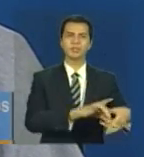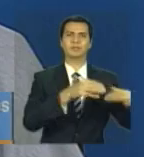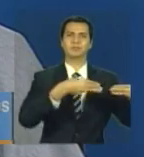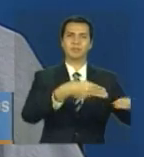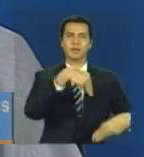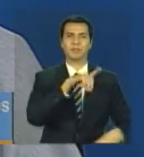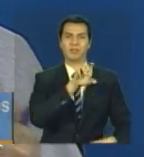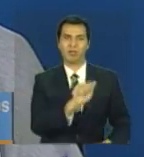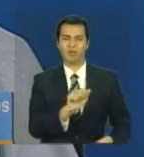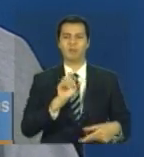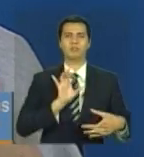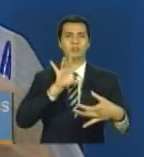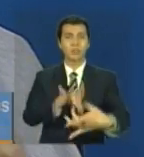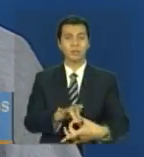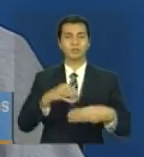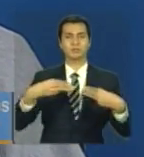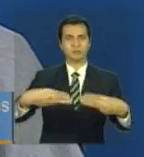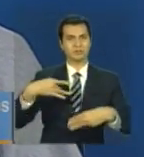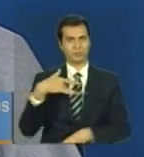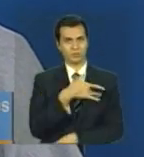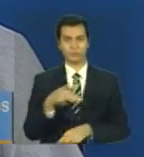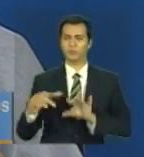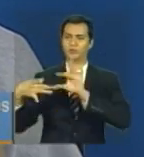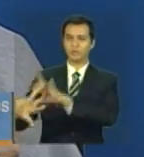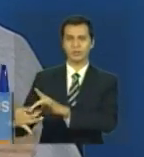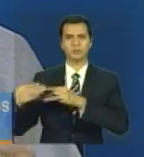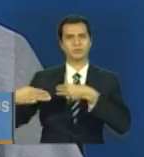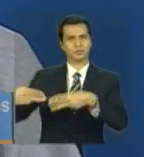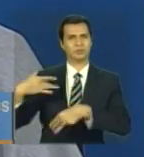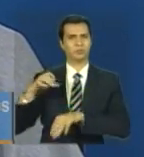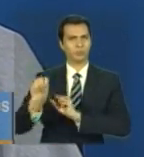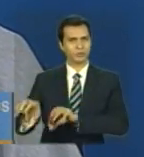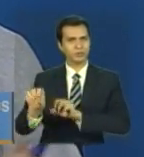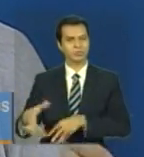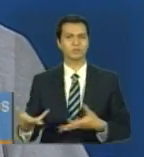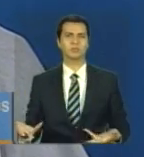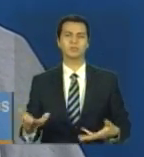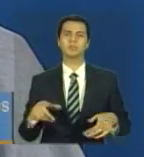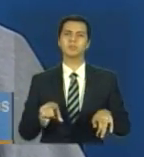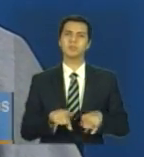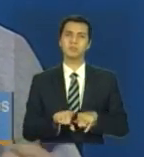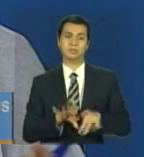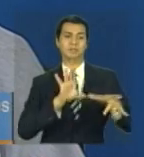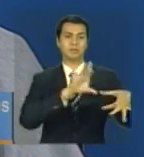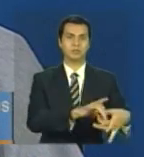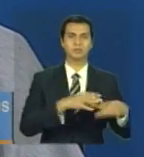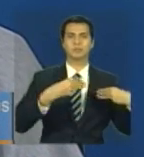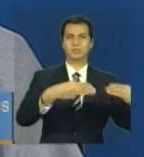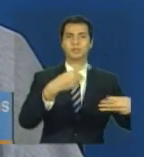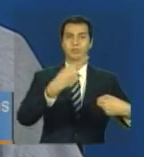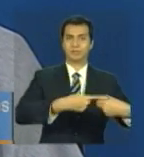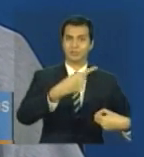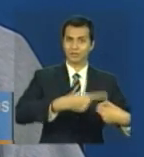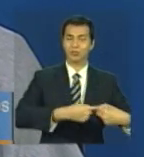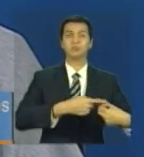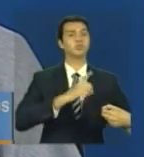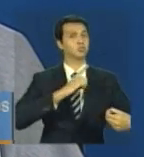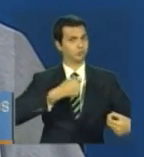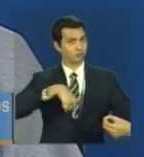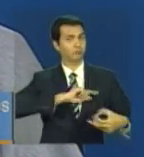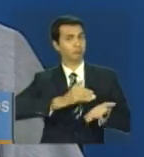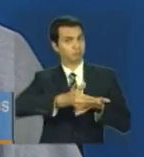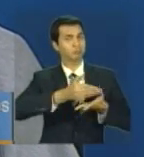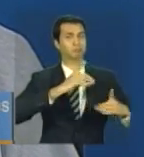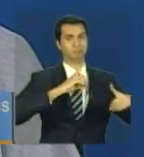MDA, como é o caso da saúde, como é o caso da educação, como é o caso do Ministério das Cidades, agora um diálogo também grande que a